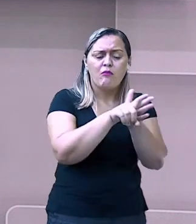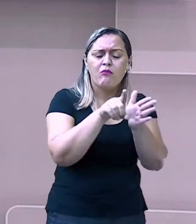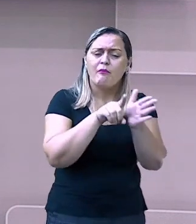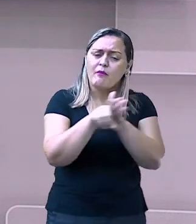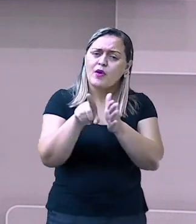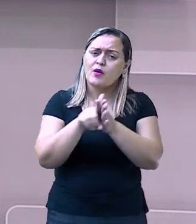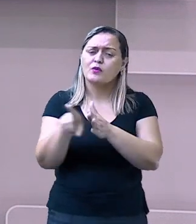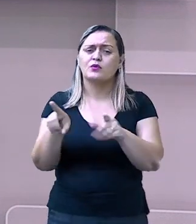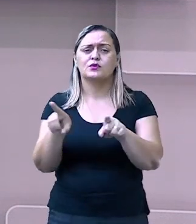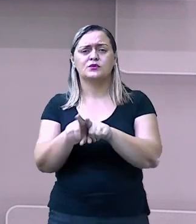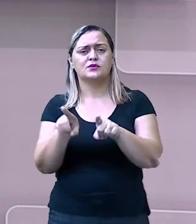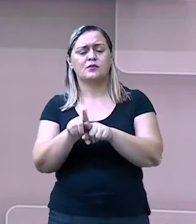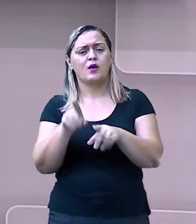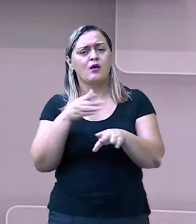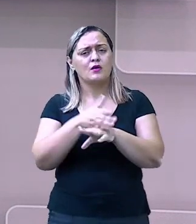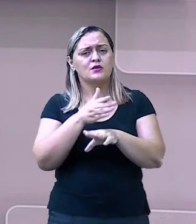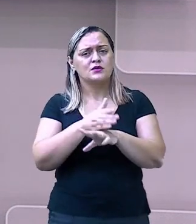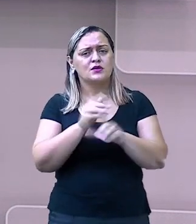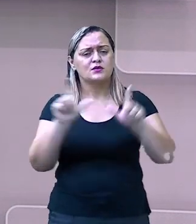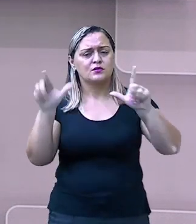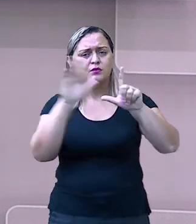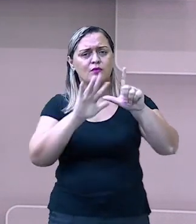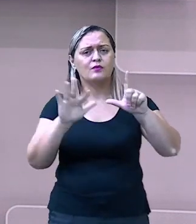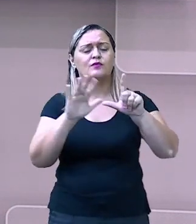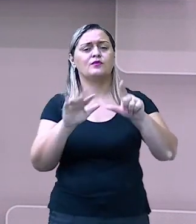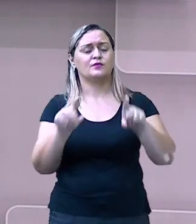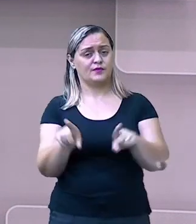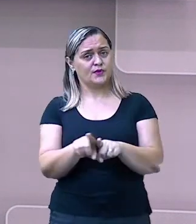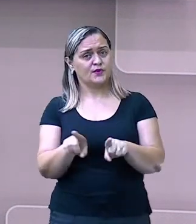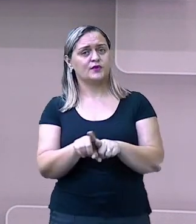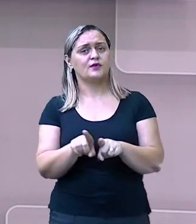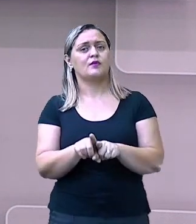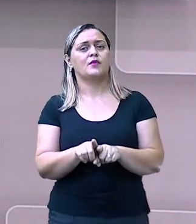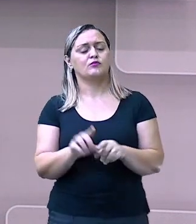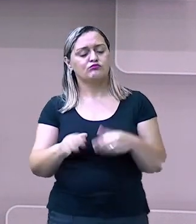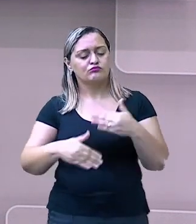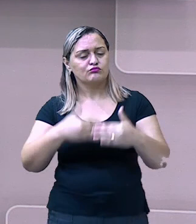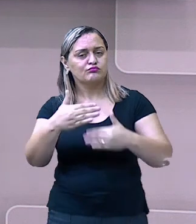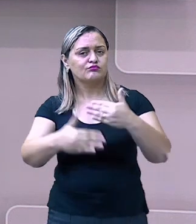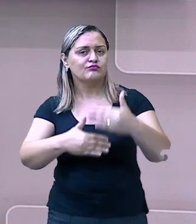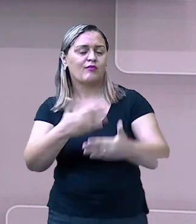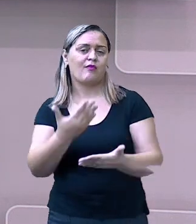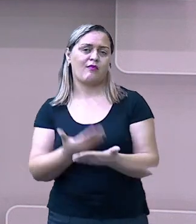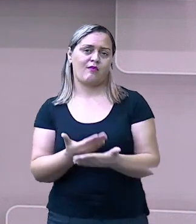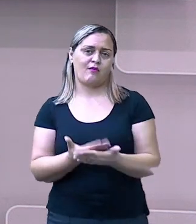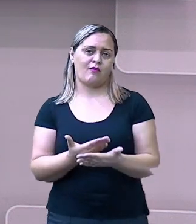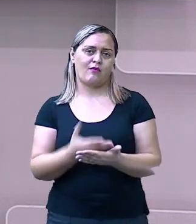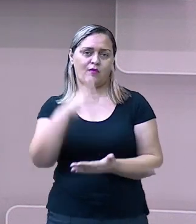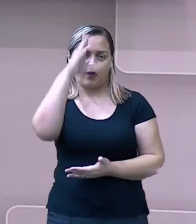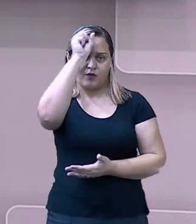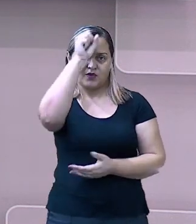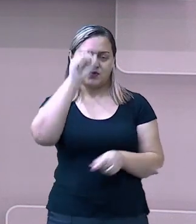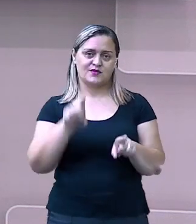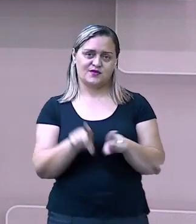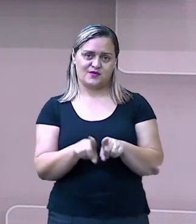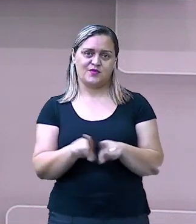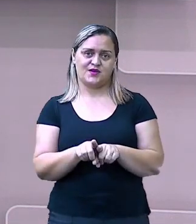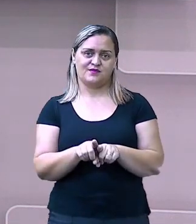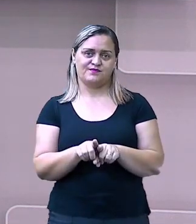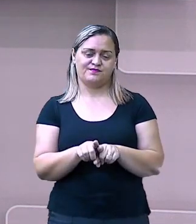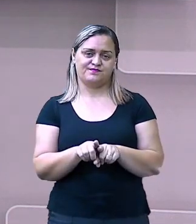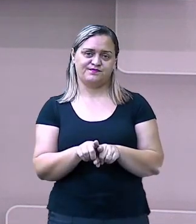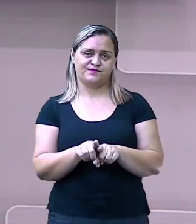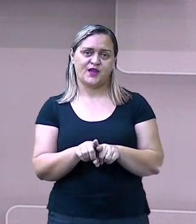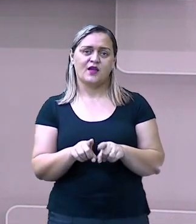acessar a plataforma e vamos dando continuidade às nossas aulas e ao nosso aprendizado. E para acessar as